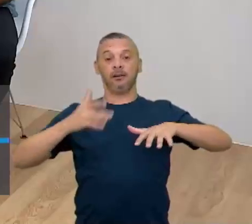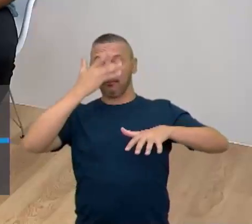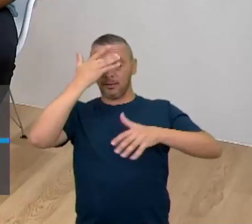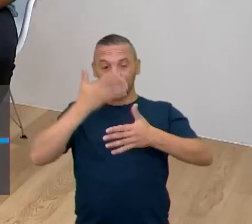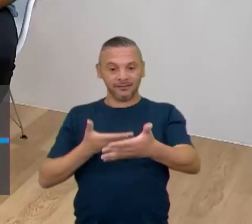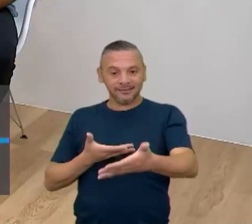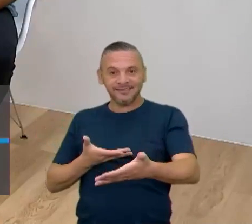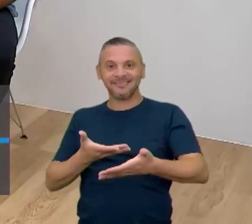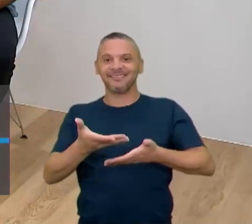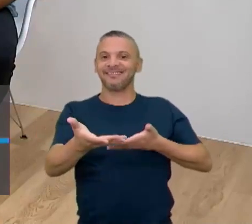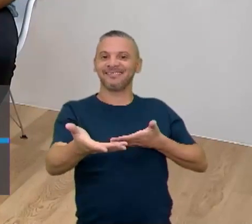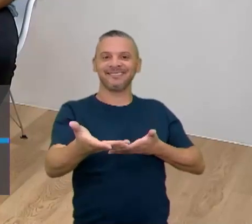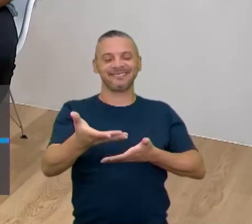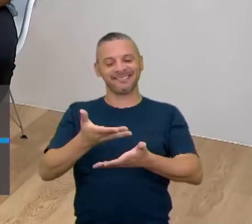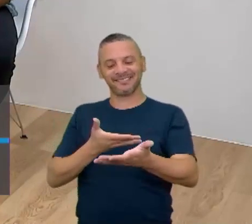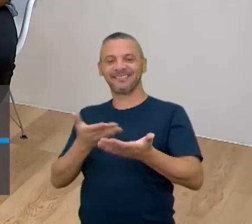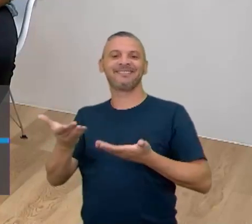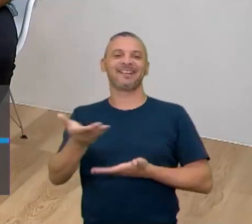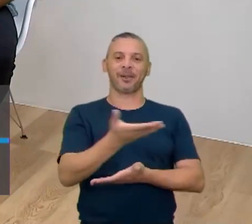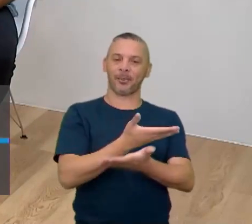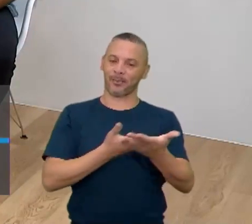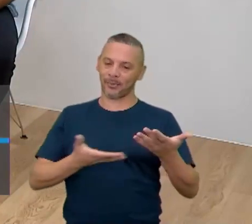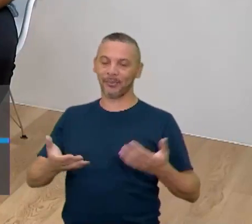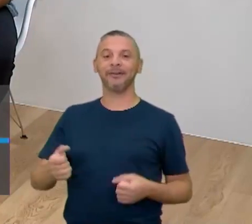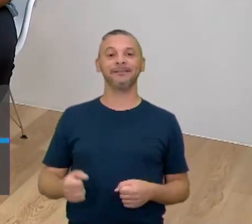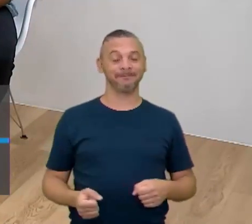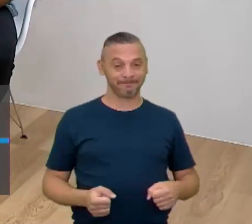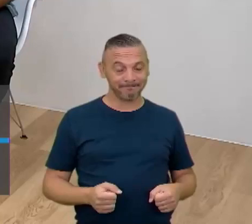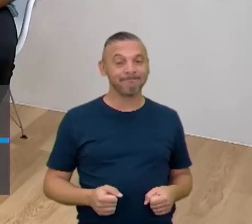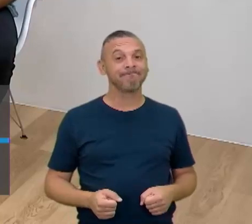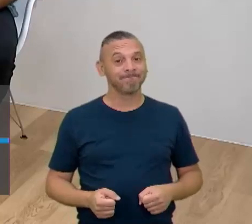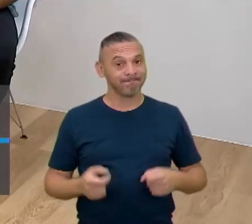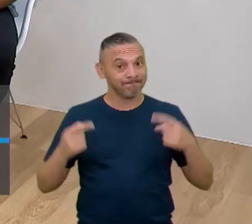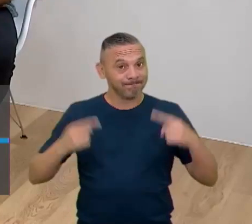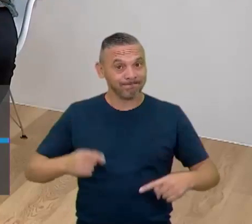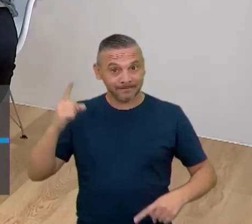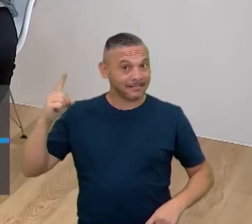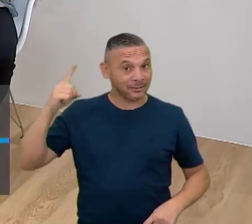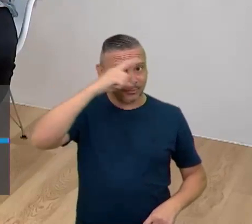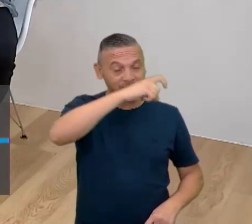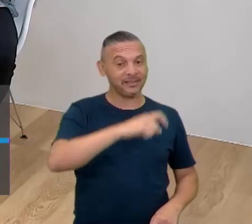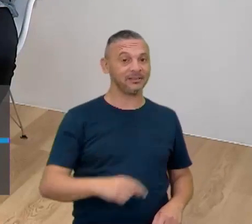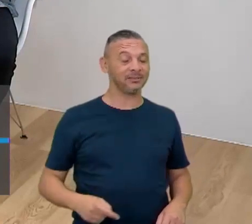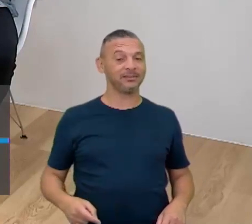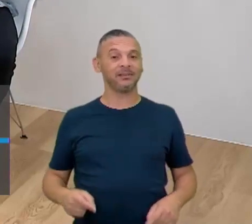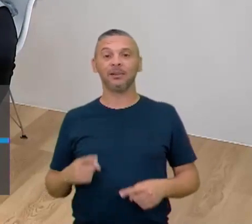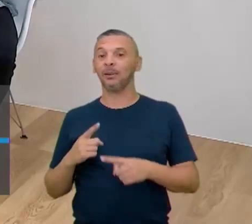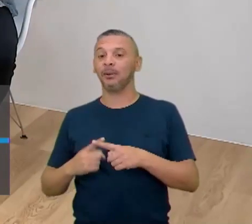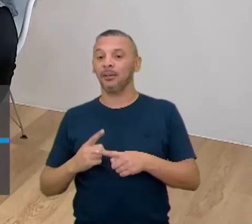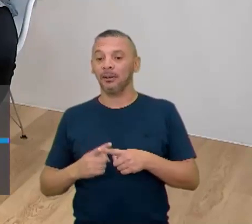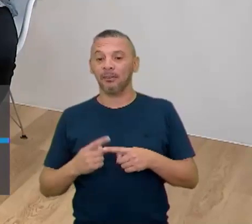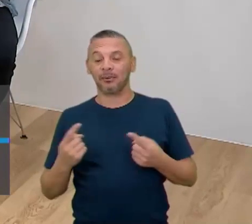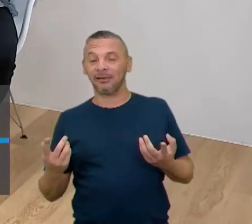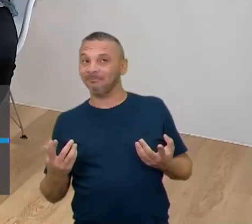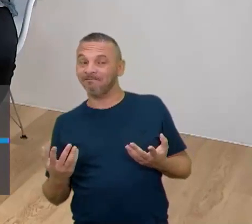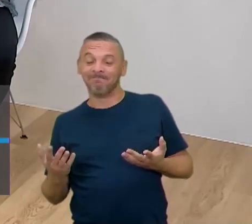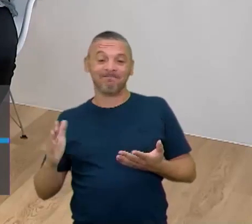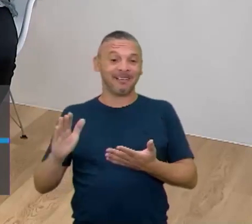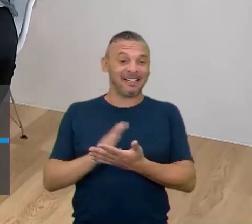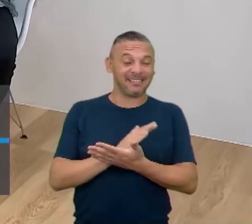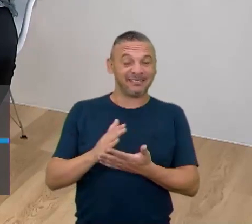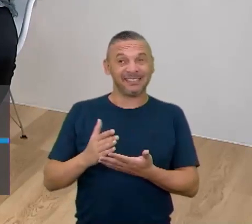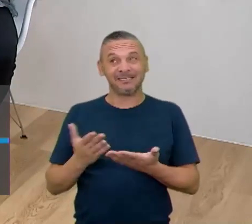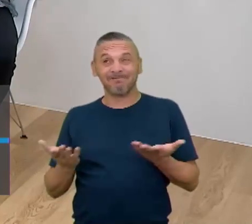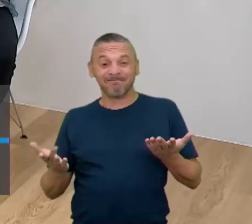ele. É um desafio a quebra da quarta parede. Imagino. Porque às vezes pode não funcionar,